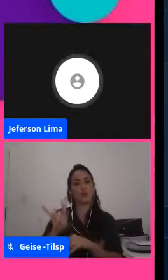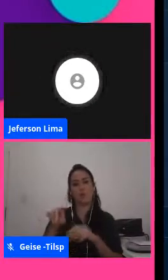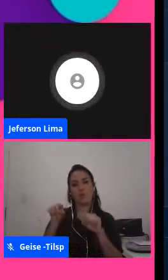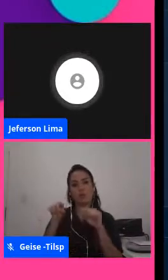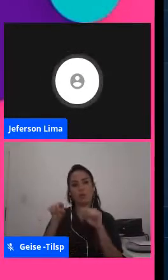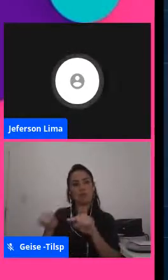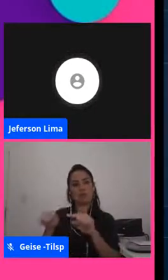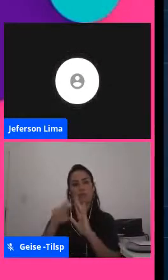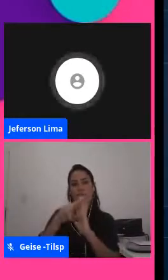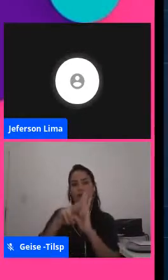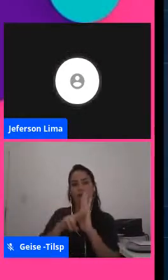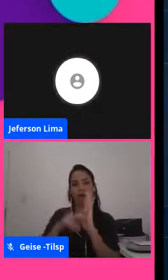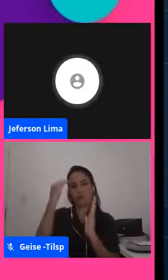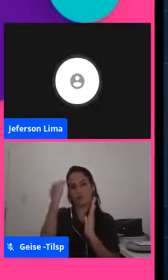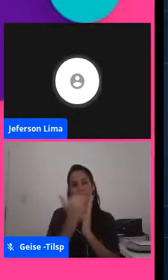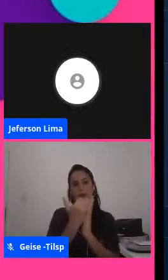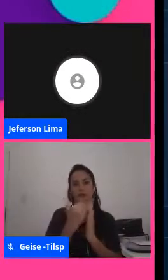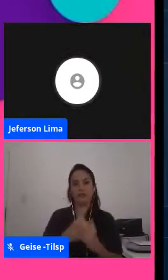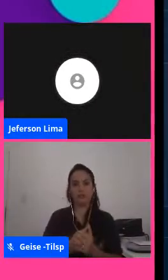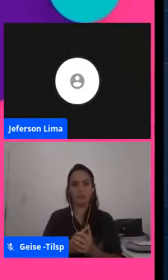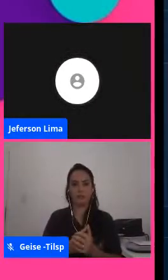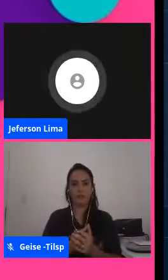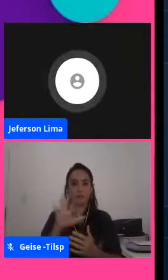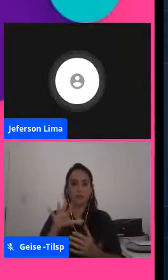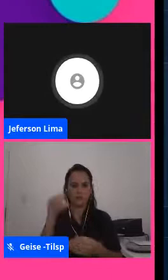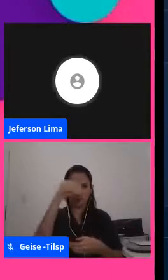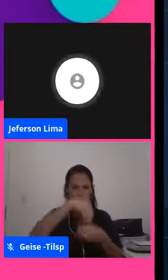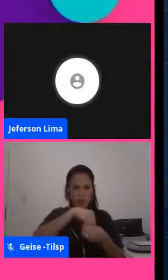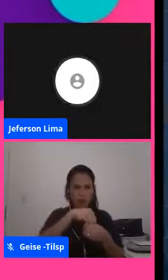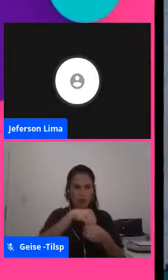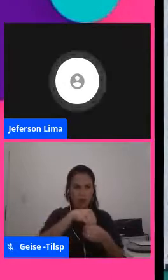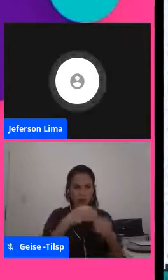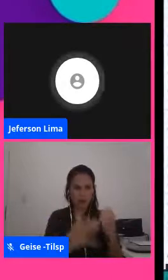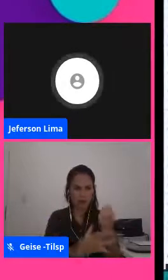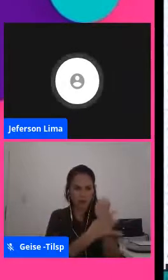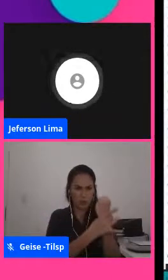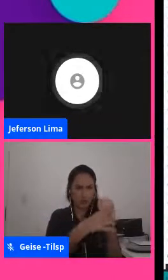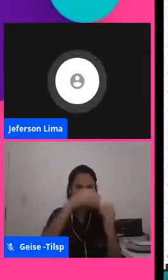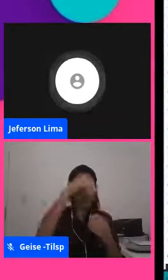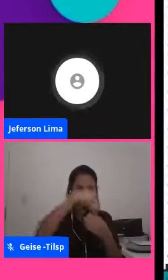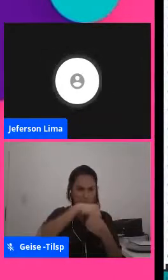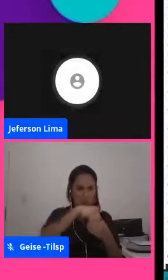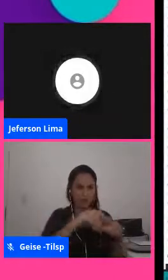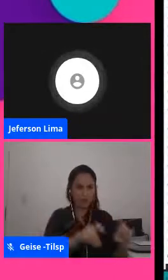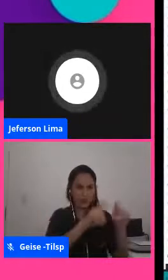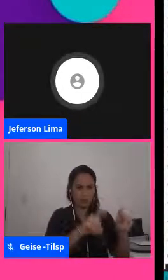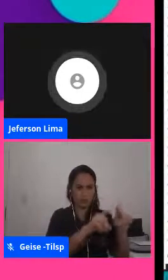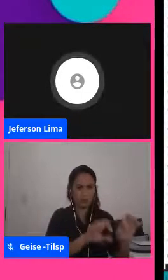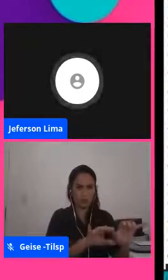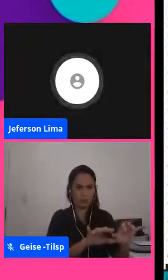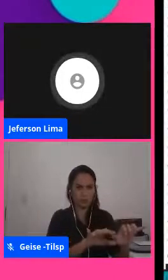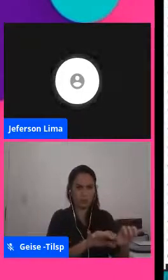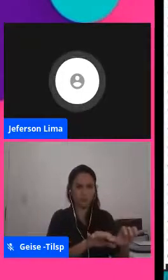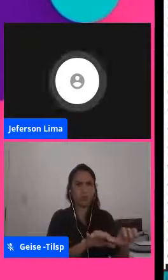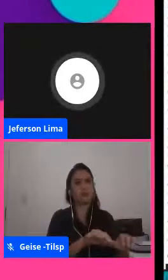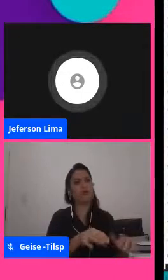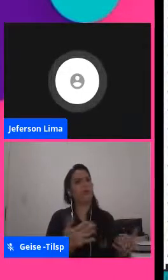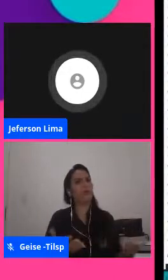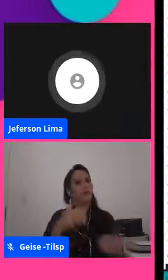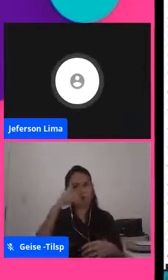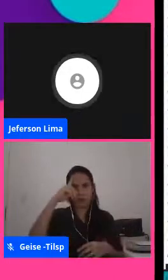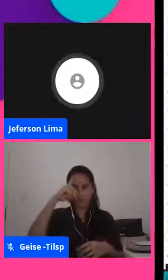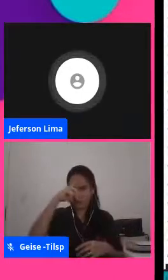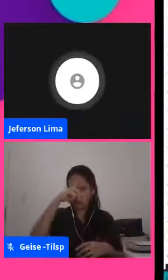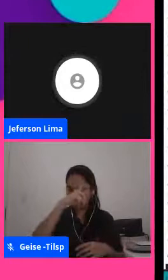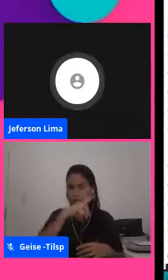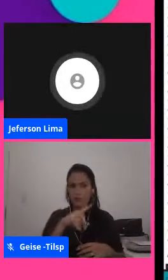colocar segurança dentro do dispositivo físico. Imagina que sofrimento seria para um dispositivo simplesinho aqui, ó,